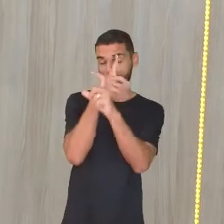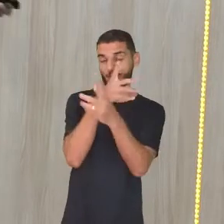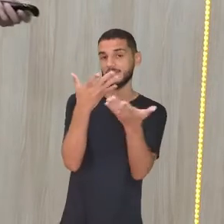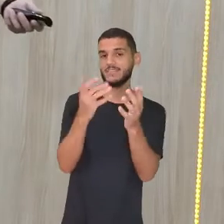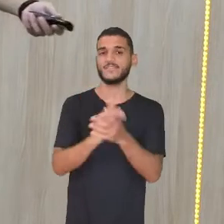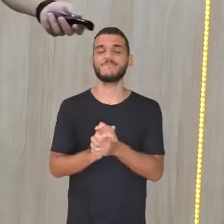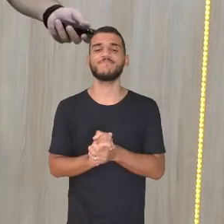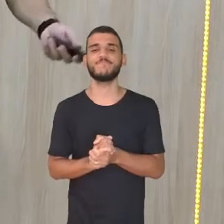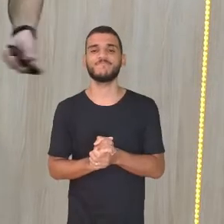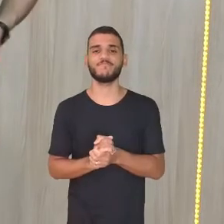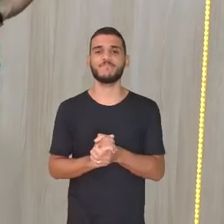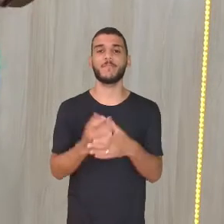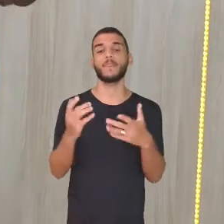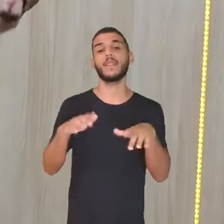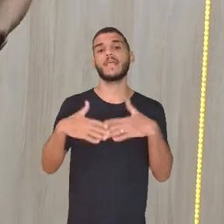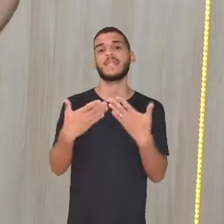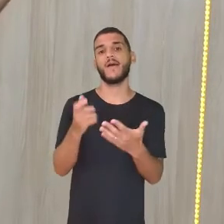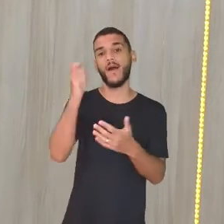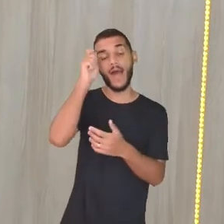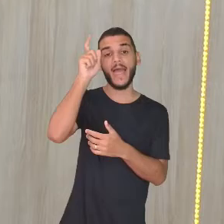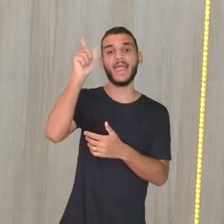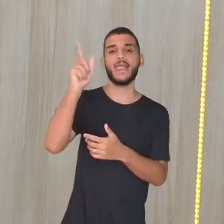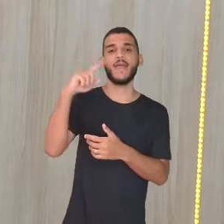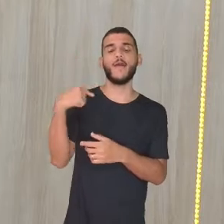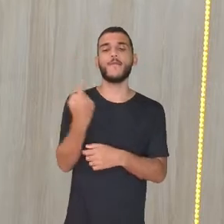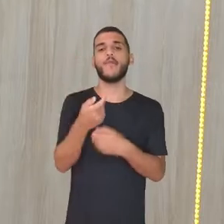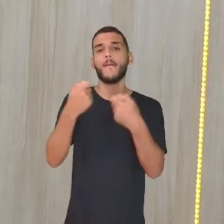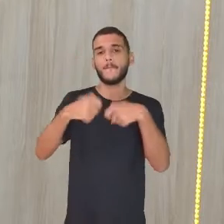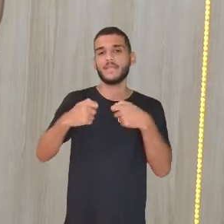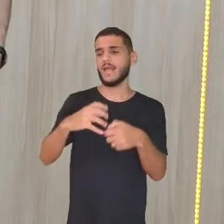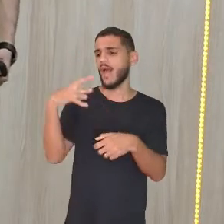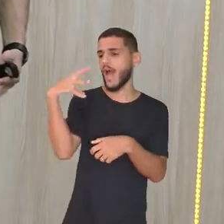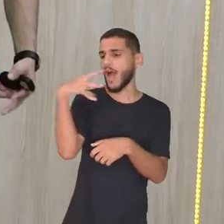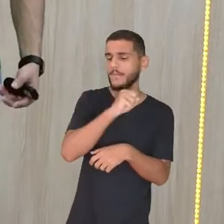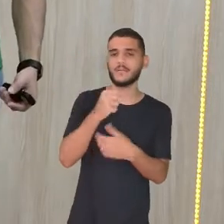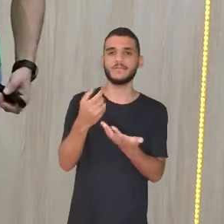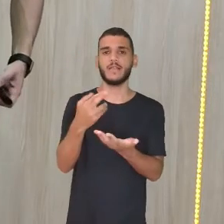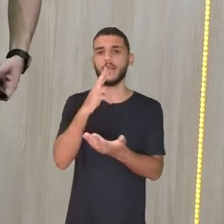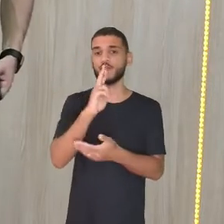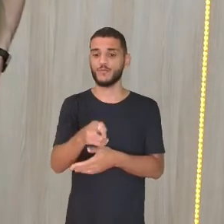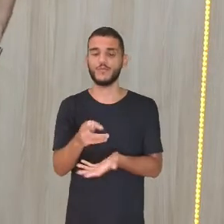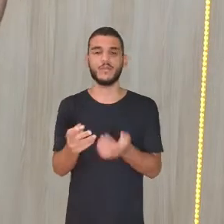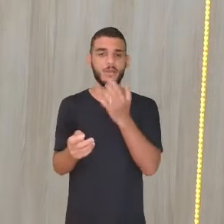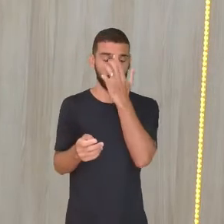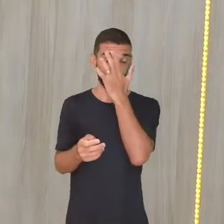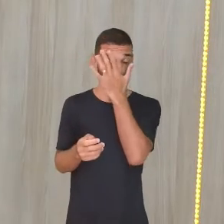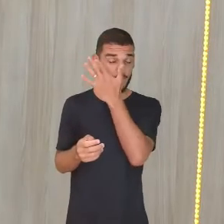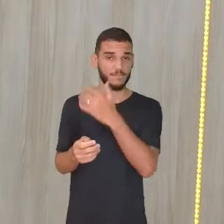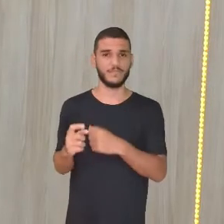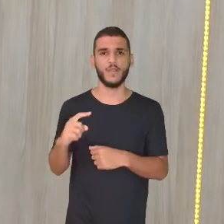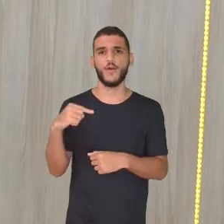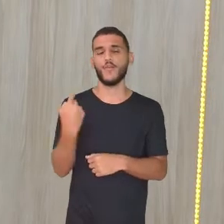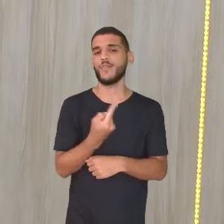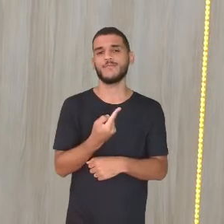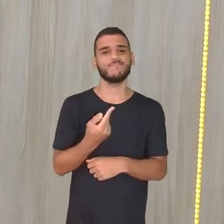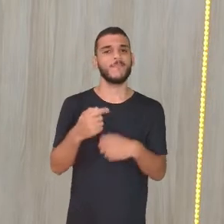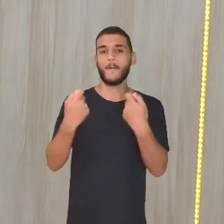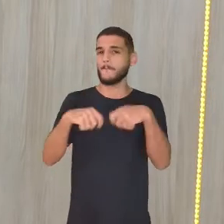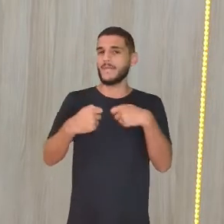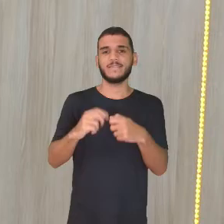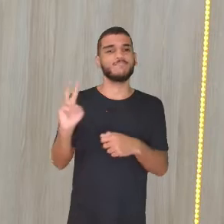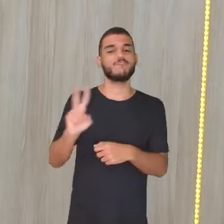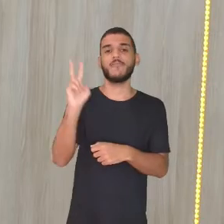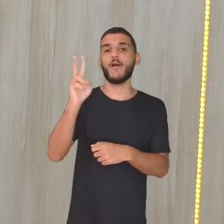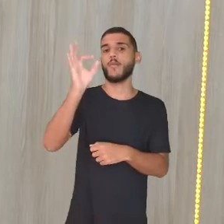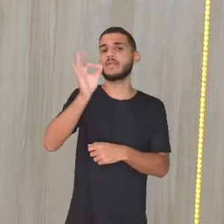a ideia de que no Enem a gente precisa de agilidade, né, para resolver a questão, a gente não precisa aí de valores